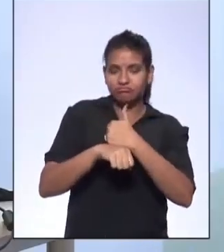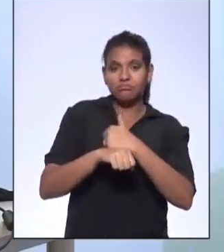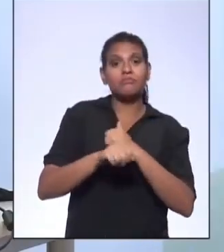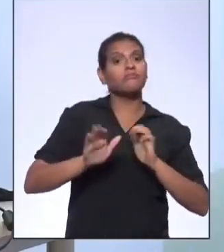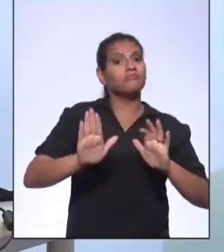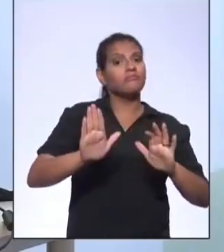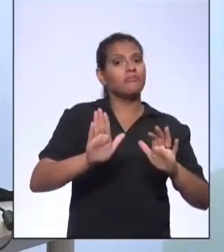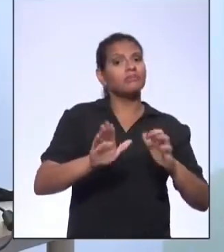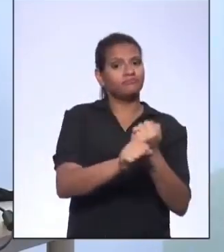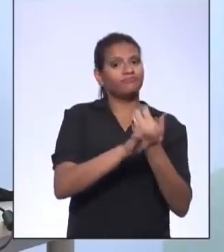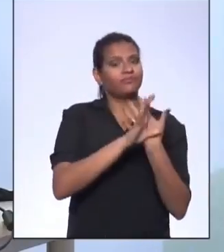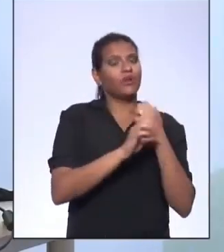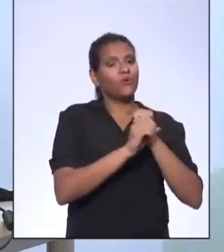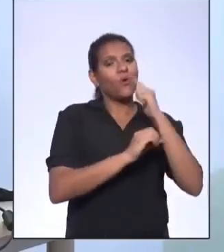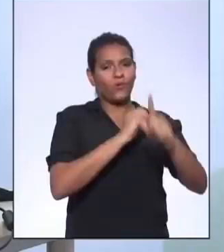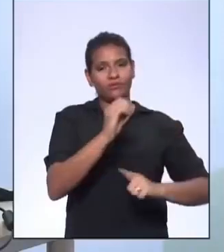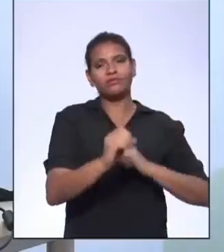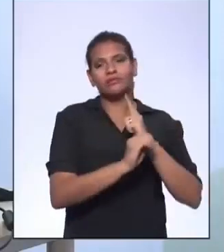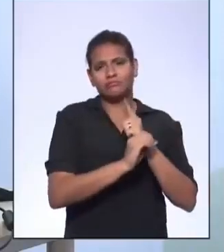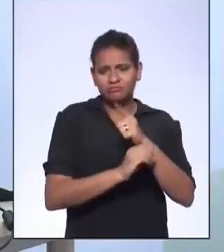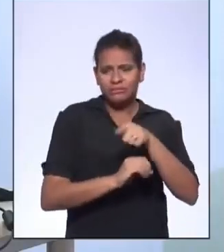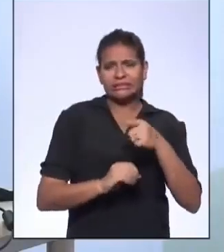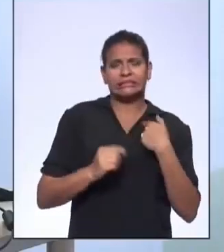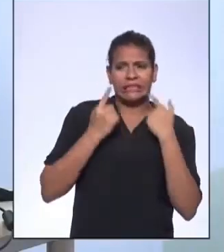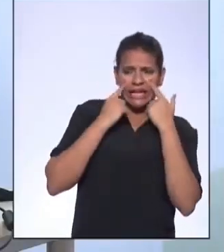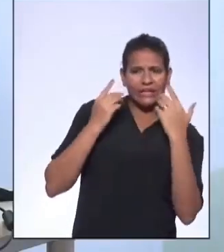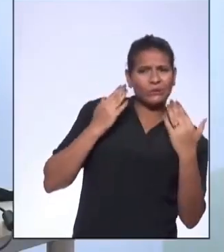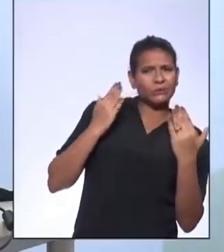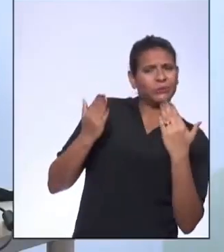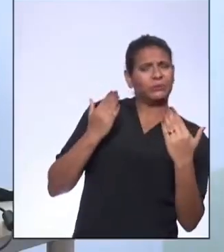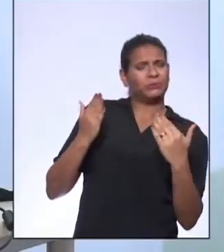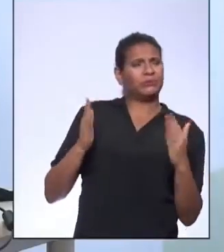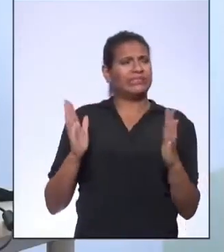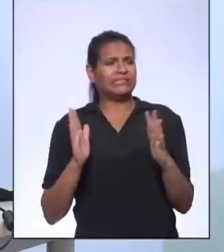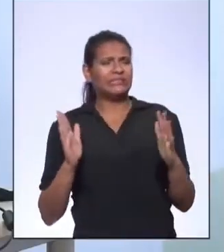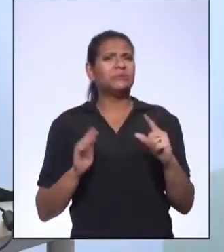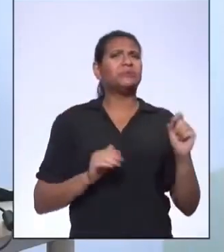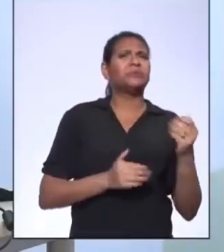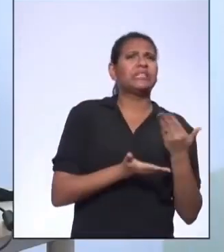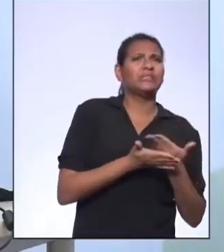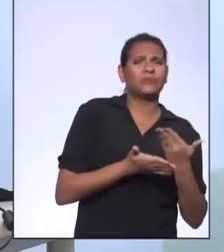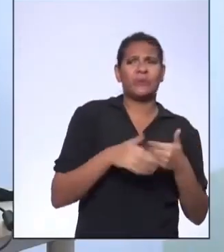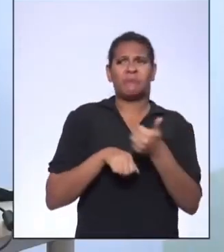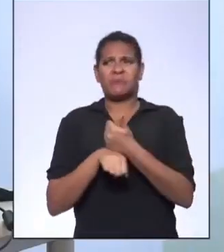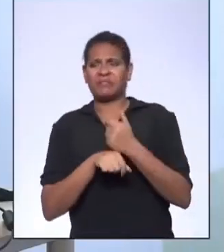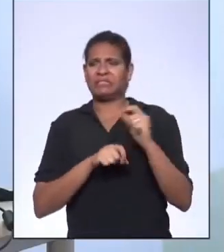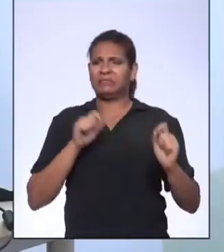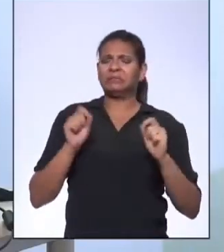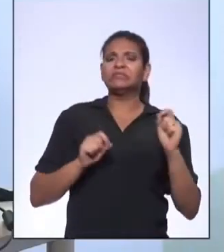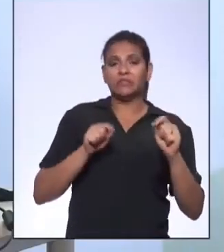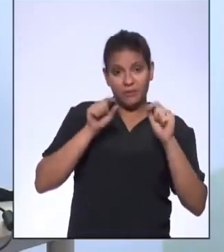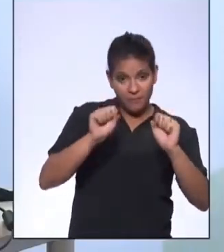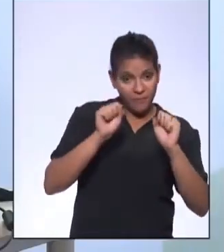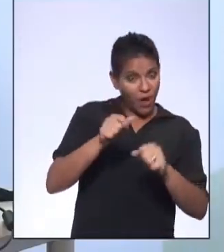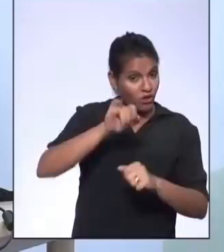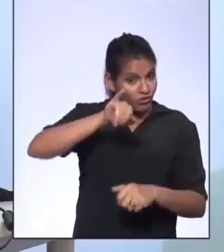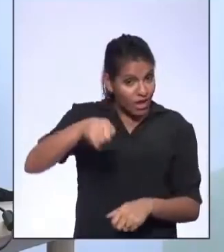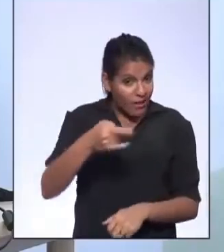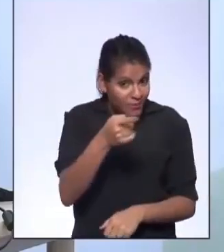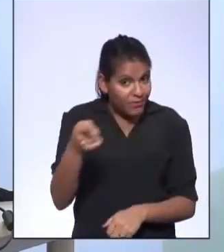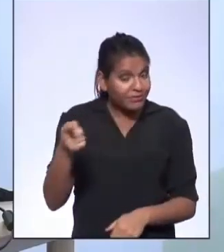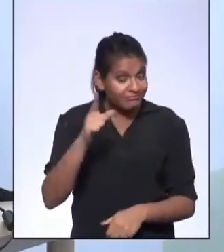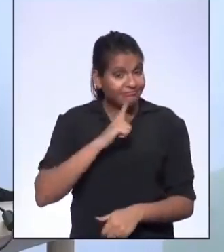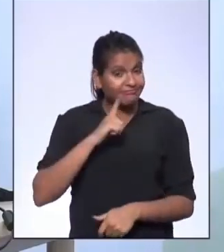aí estão na dúvida, querem conhecer um pouco mais, esse ano, né, por causa da pandemia, eles estão fazendo essa feira de profissões online. Fica aí uma dica